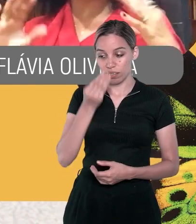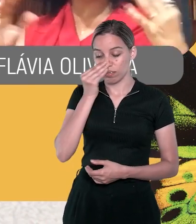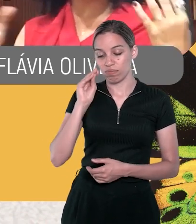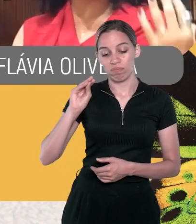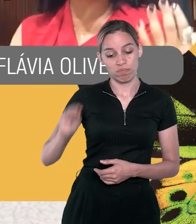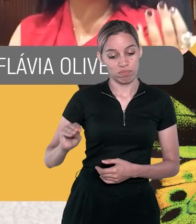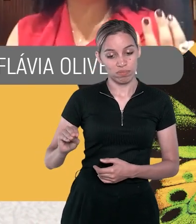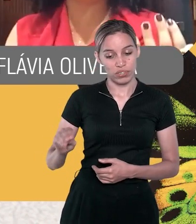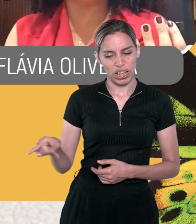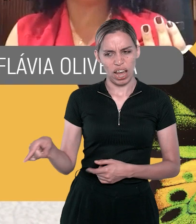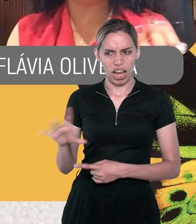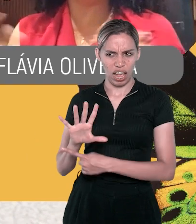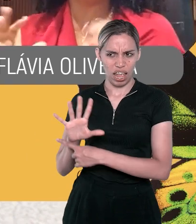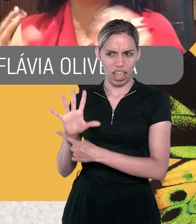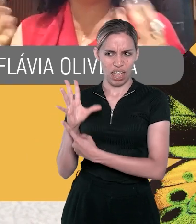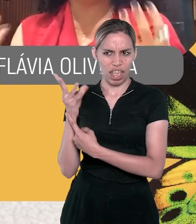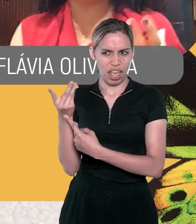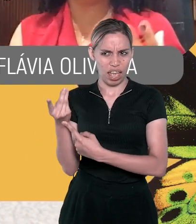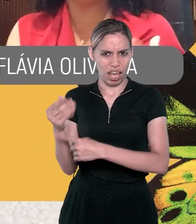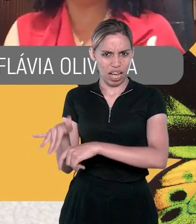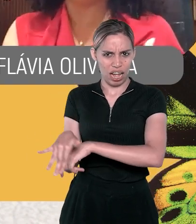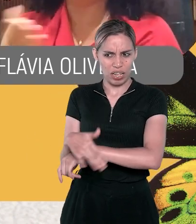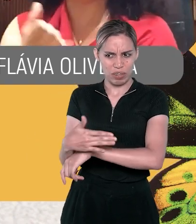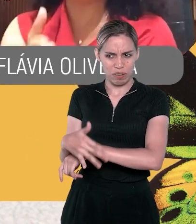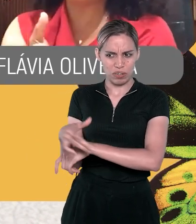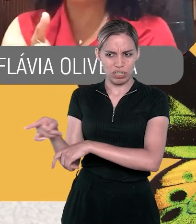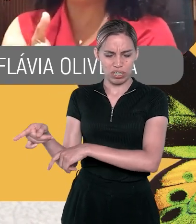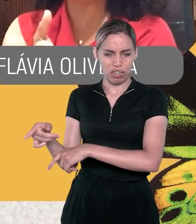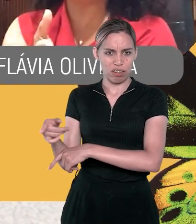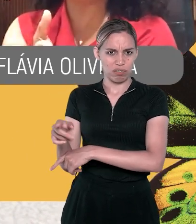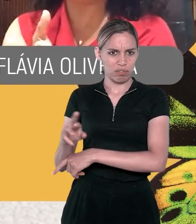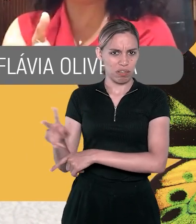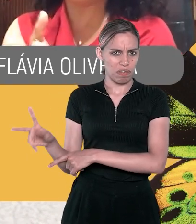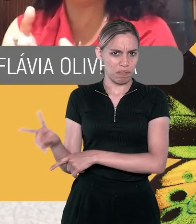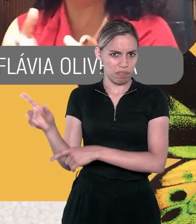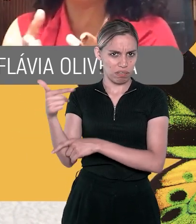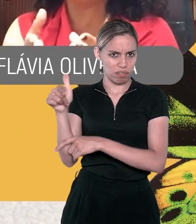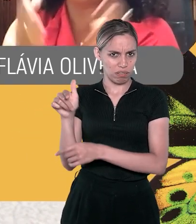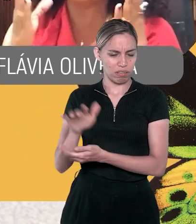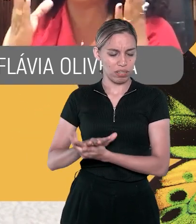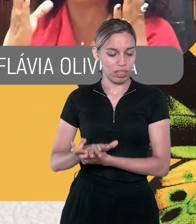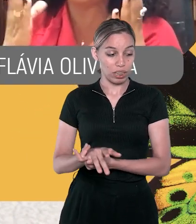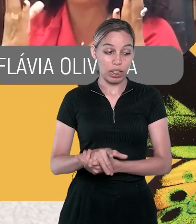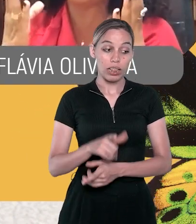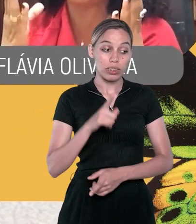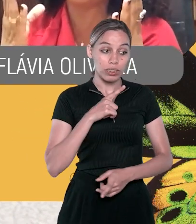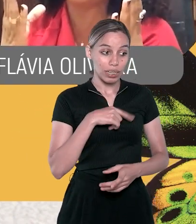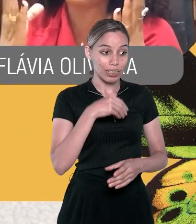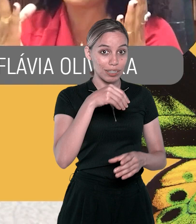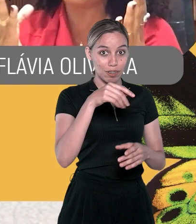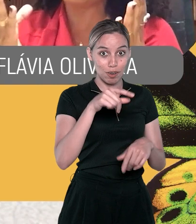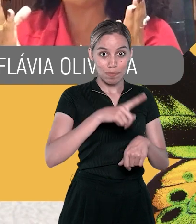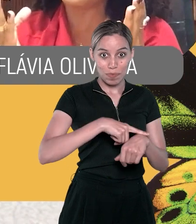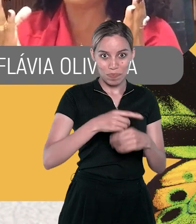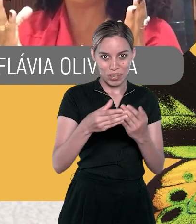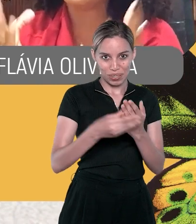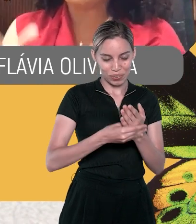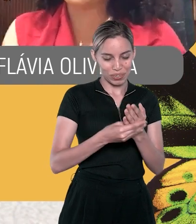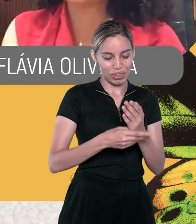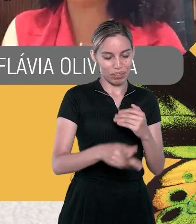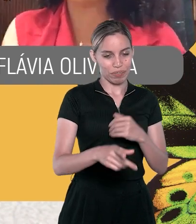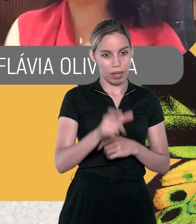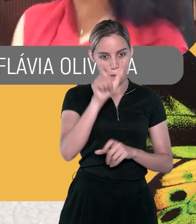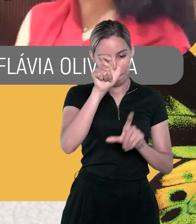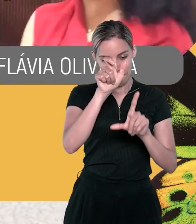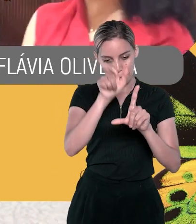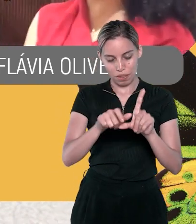rua, então ela não está confinada nas galerias, e tem um momento do livro até que o personagem fala isso,